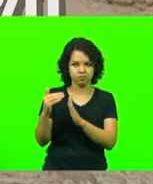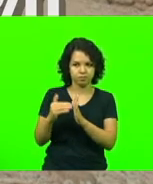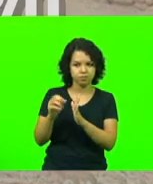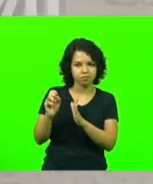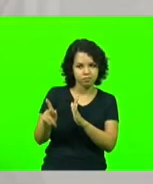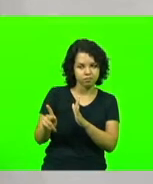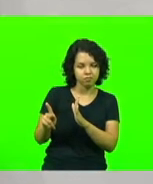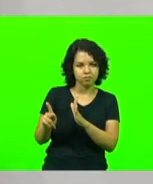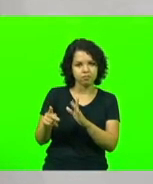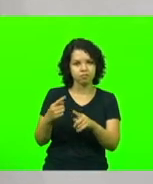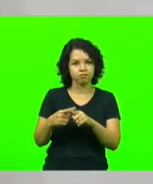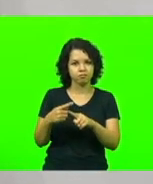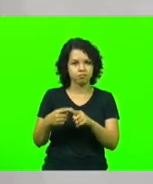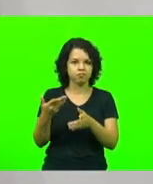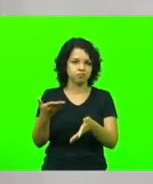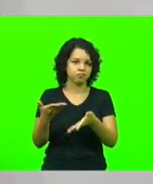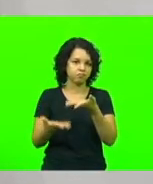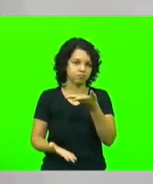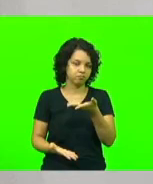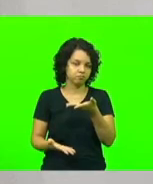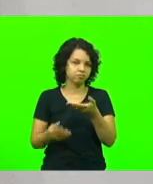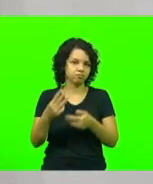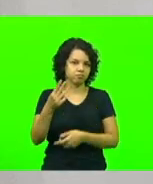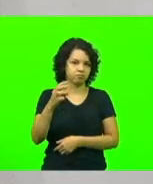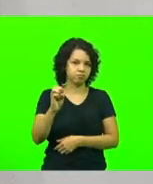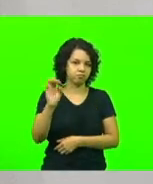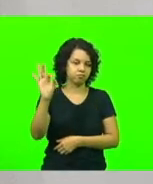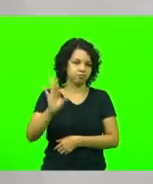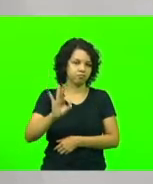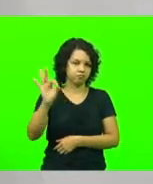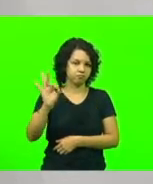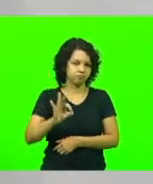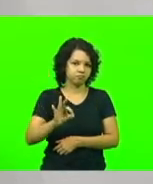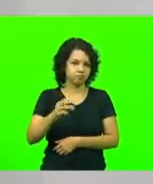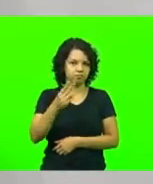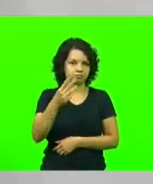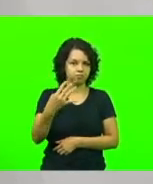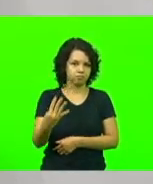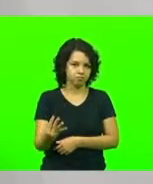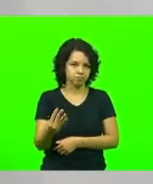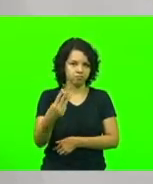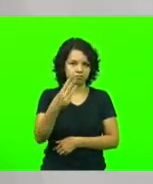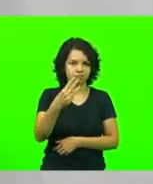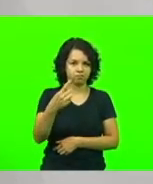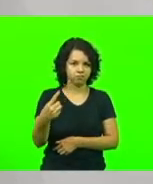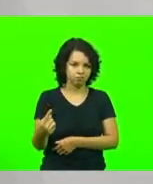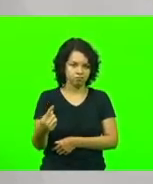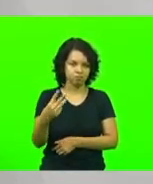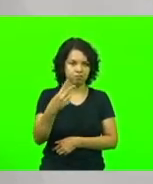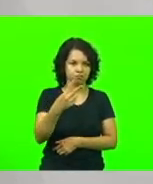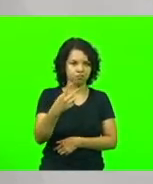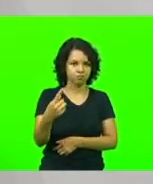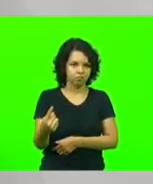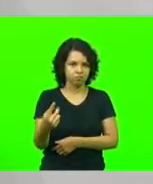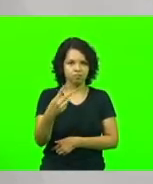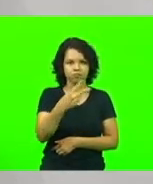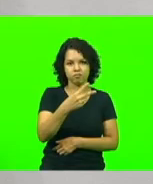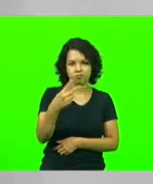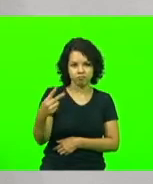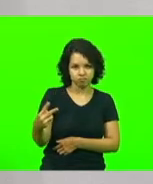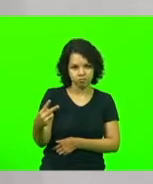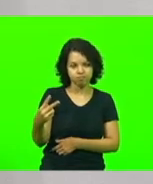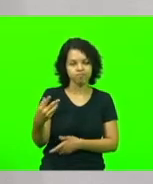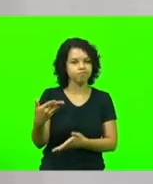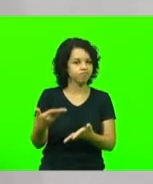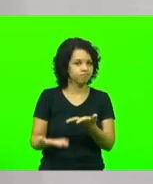senhor vai ter uma perda de 30%, de 34%, de 31%, de 21%, de